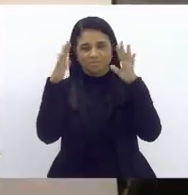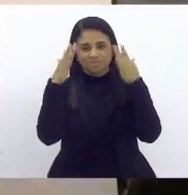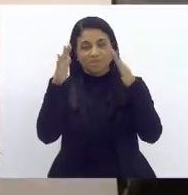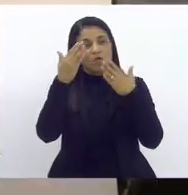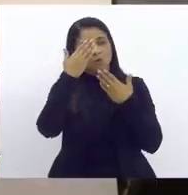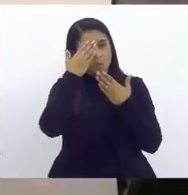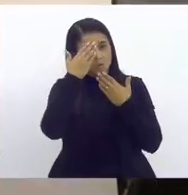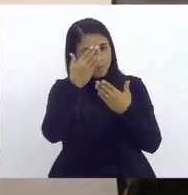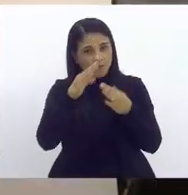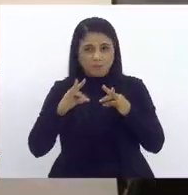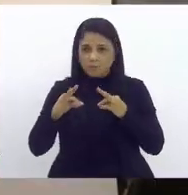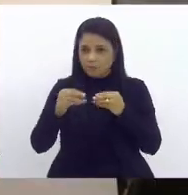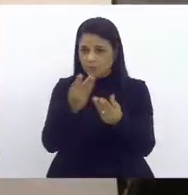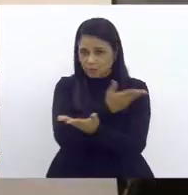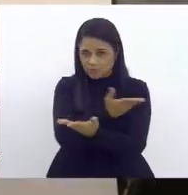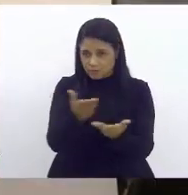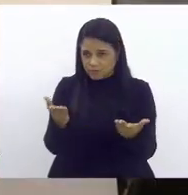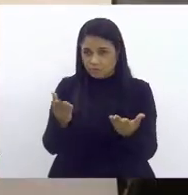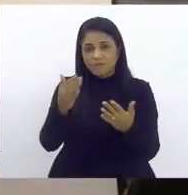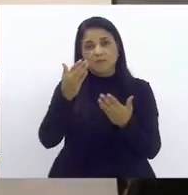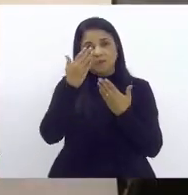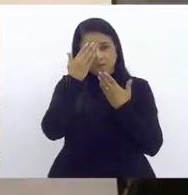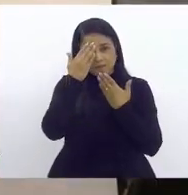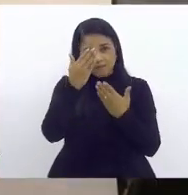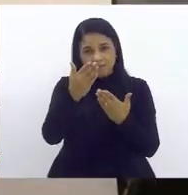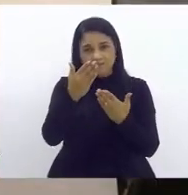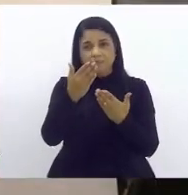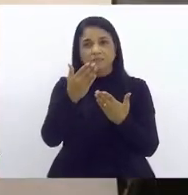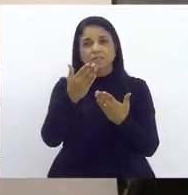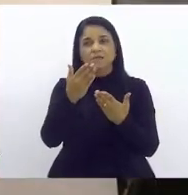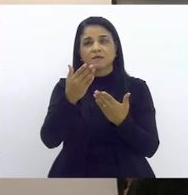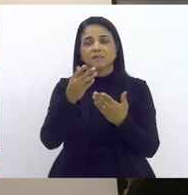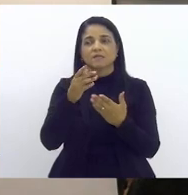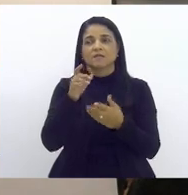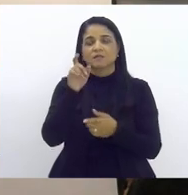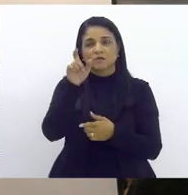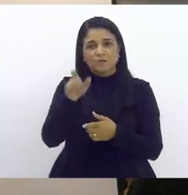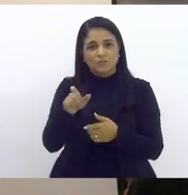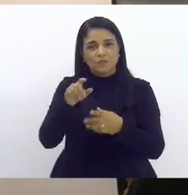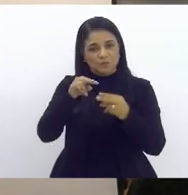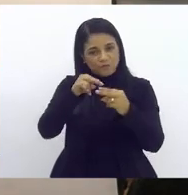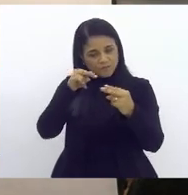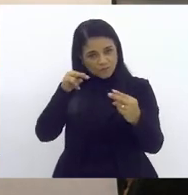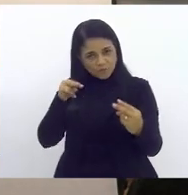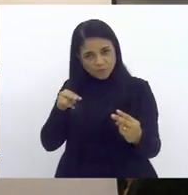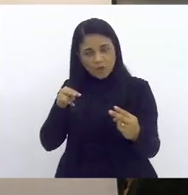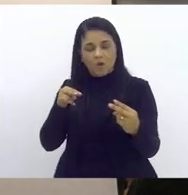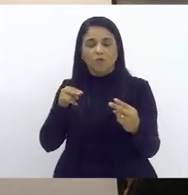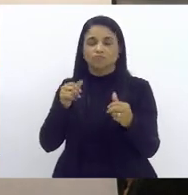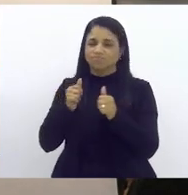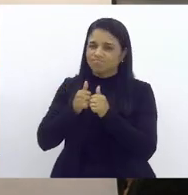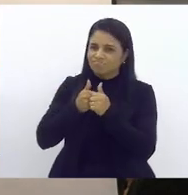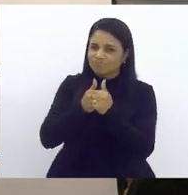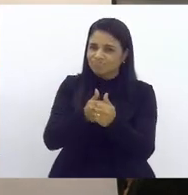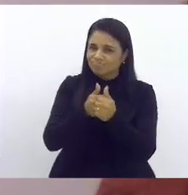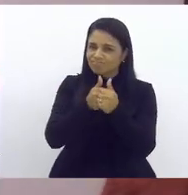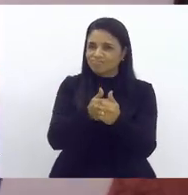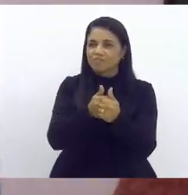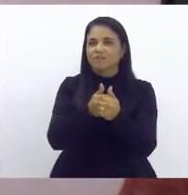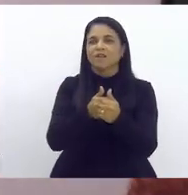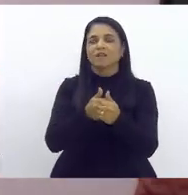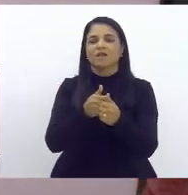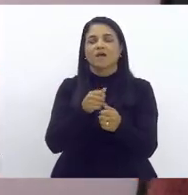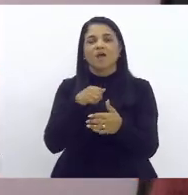muito obrigado, então, a todas e todos. Agradecer, não vou nominar, mas agradecer o pessoal que está aí virtualmente conosco até agora. Agradecer a